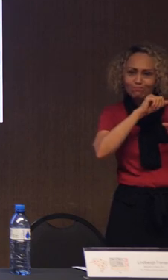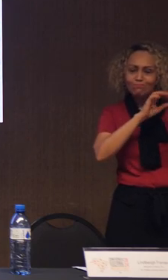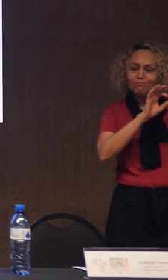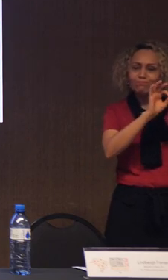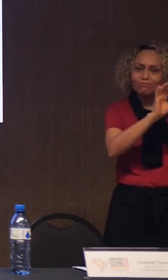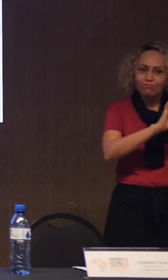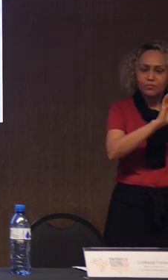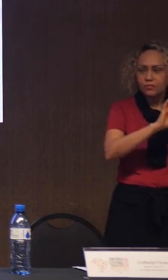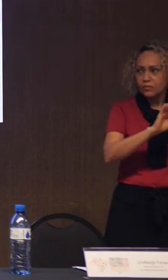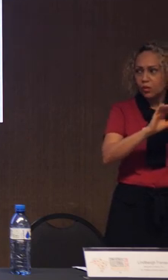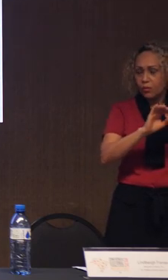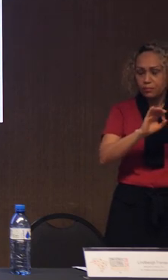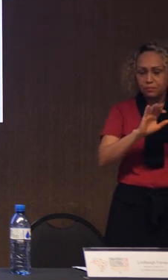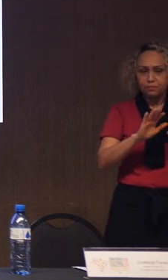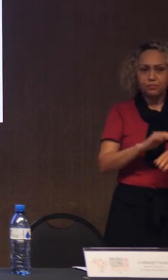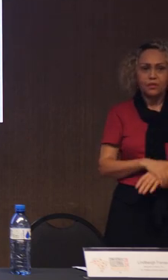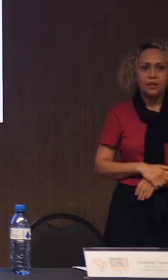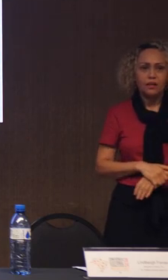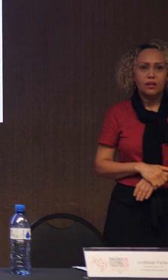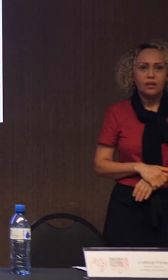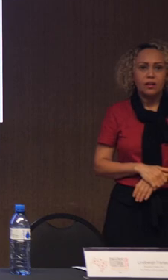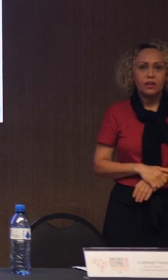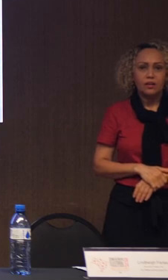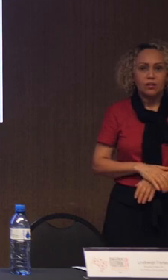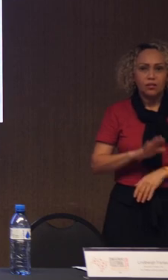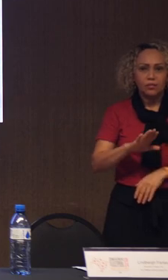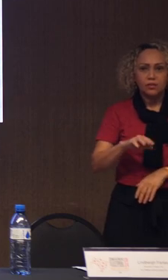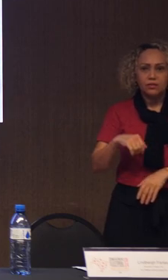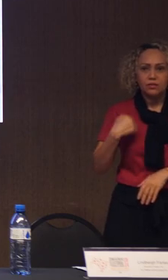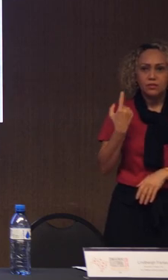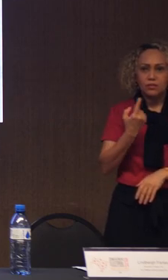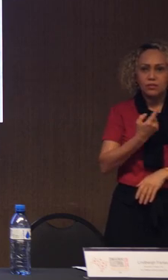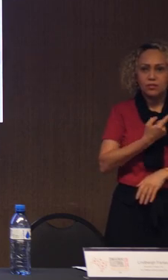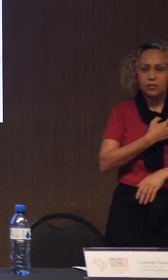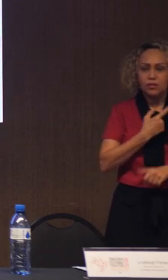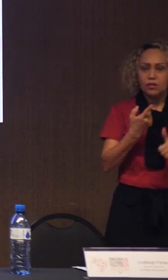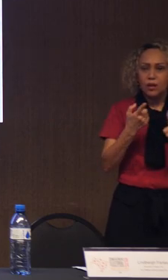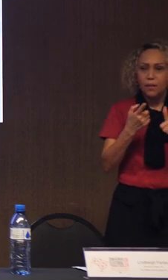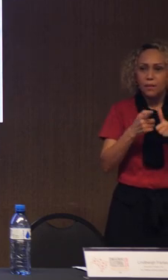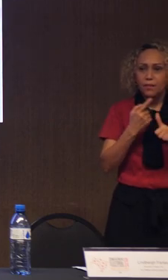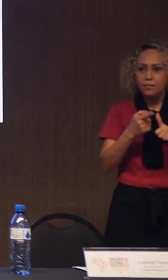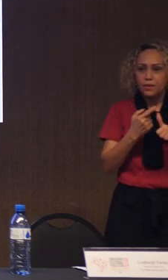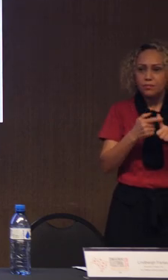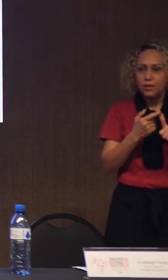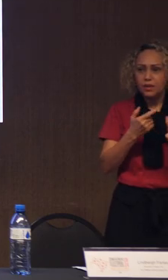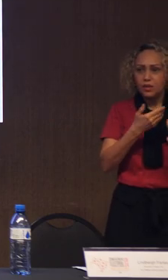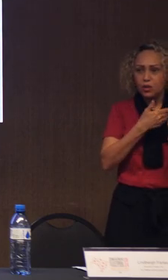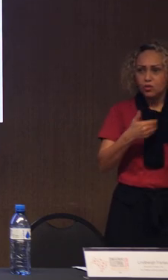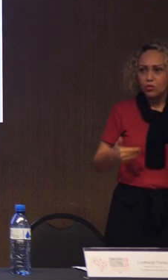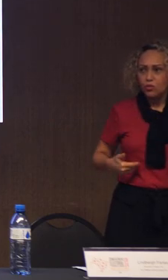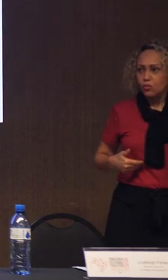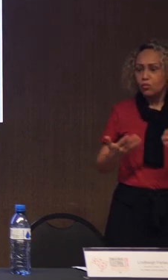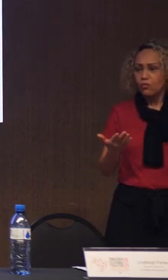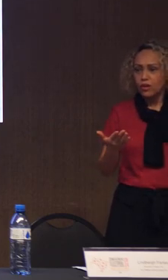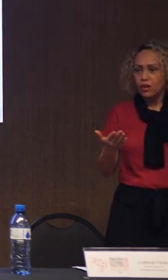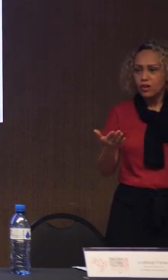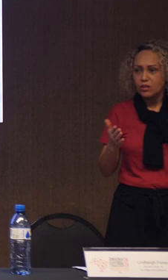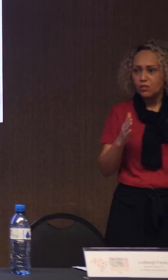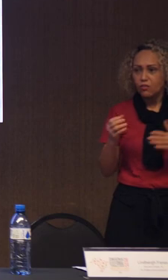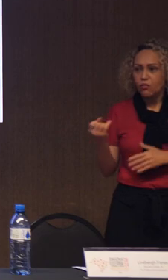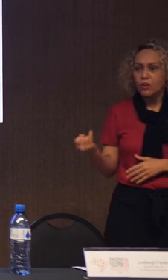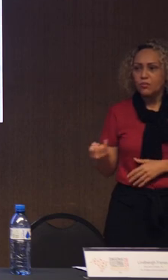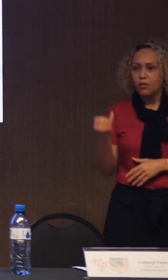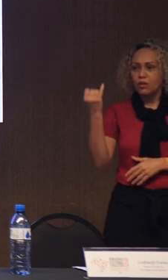feito. Foi importante. Foi fundamental. Não estou aqui para criticar. Pelo contrário, estou dizendo que nós, nesse primeiro ano, tomamos